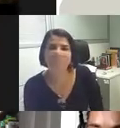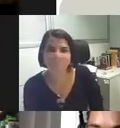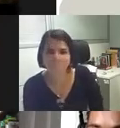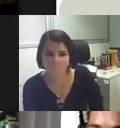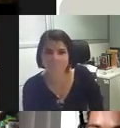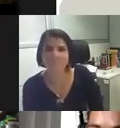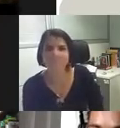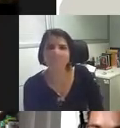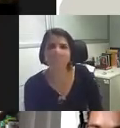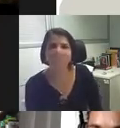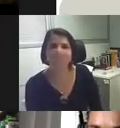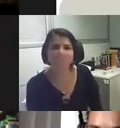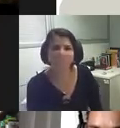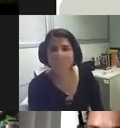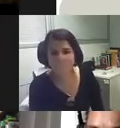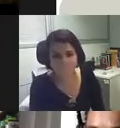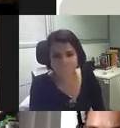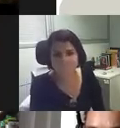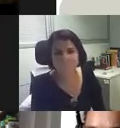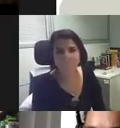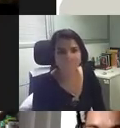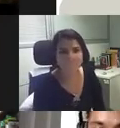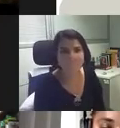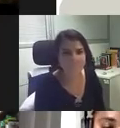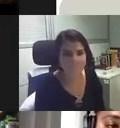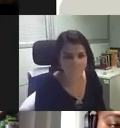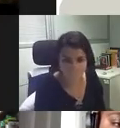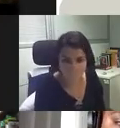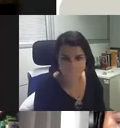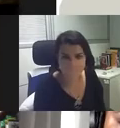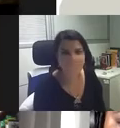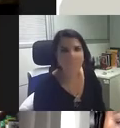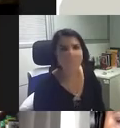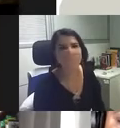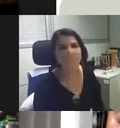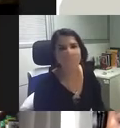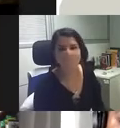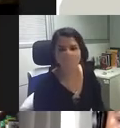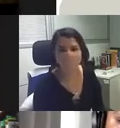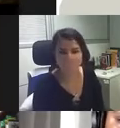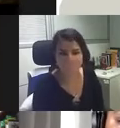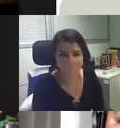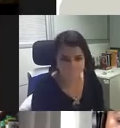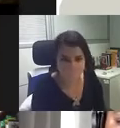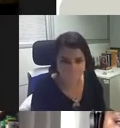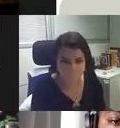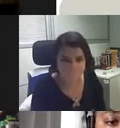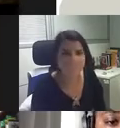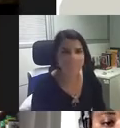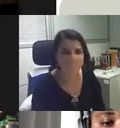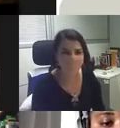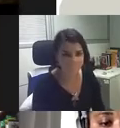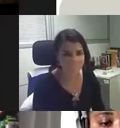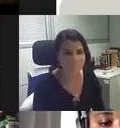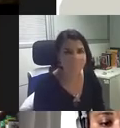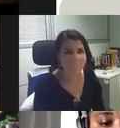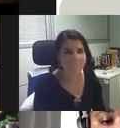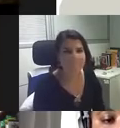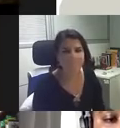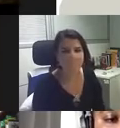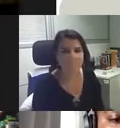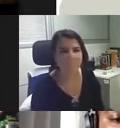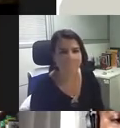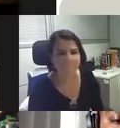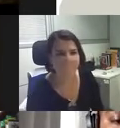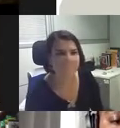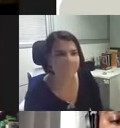a produção de cada uma delas e como elas interferem no nosso cotidiano, como elas são ambientes transformadores.